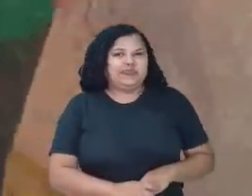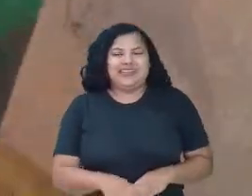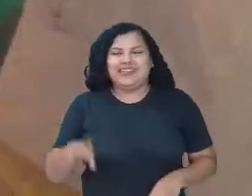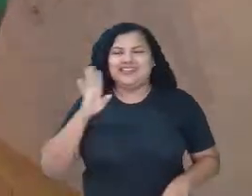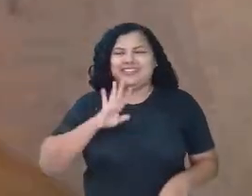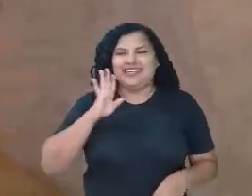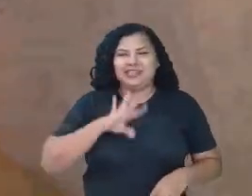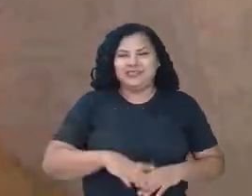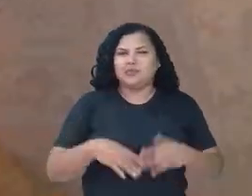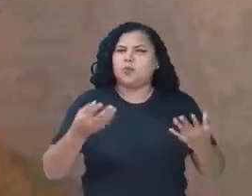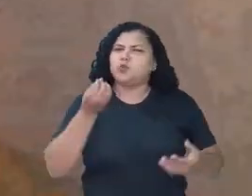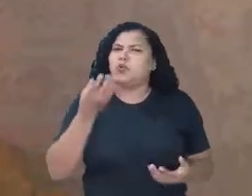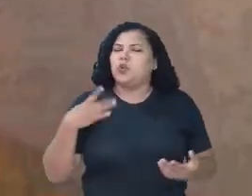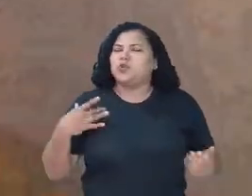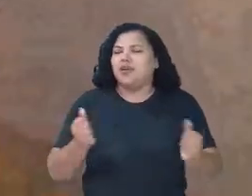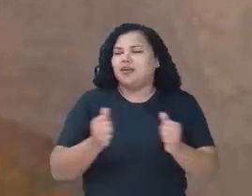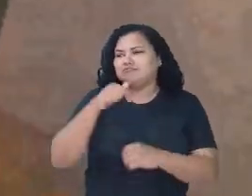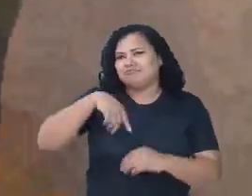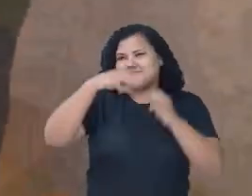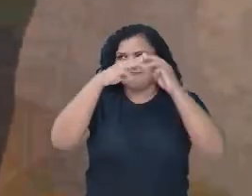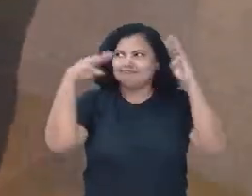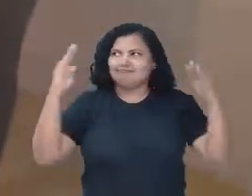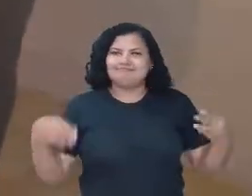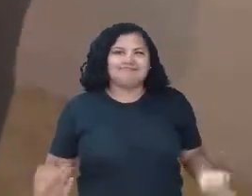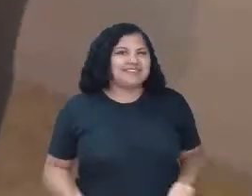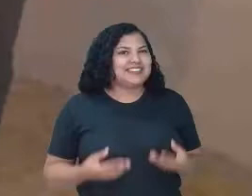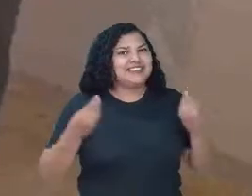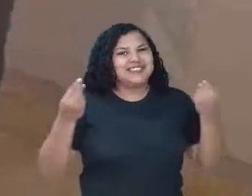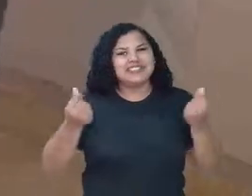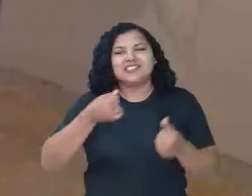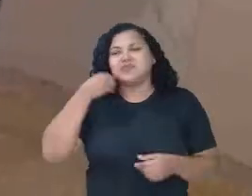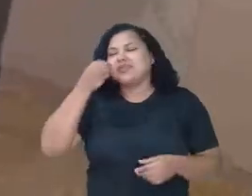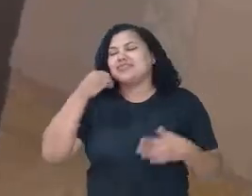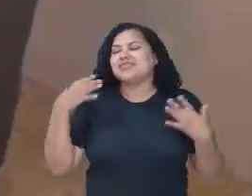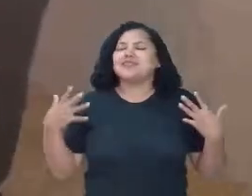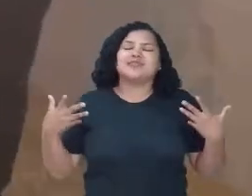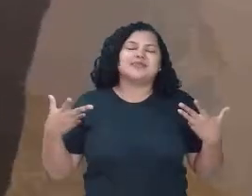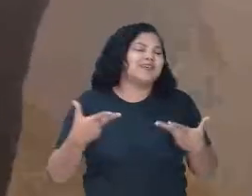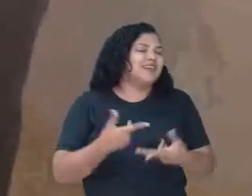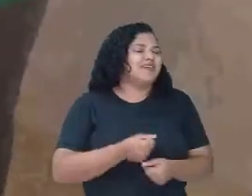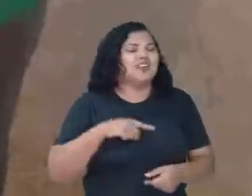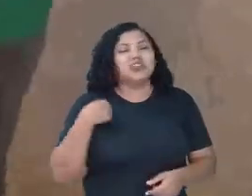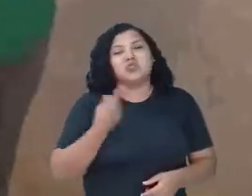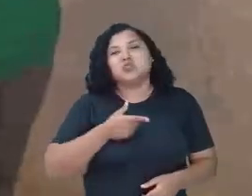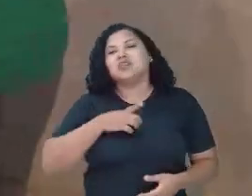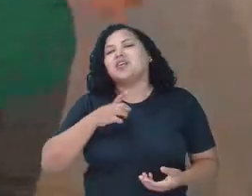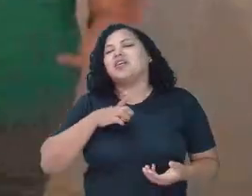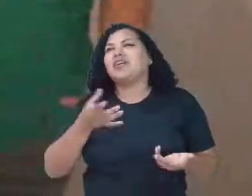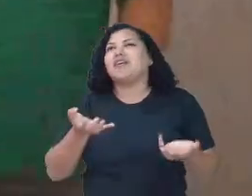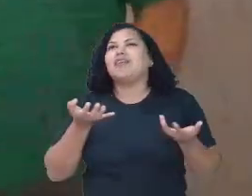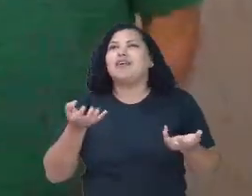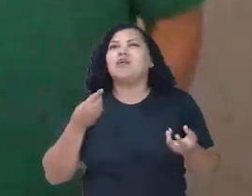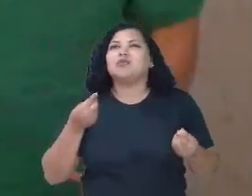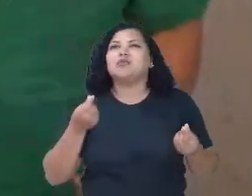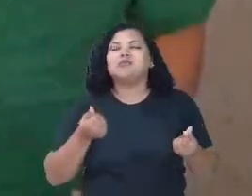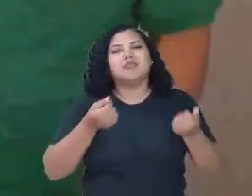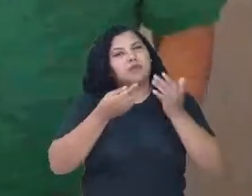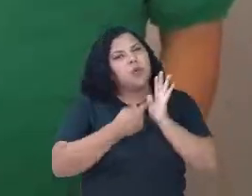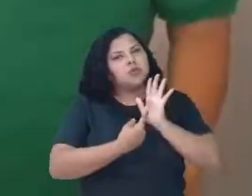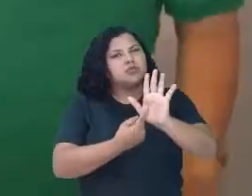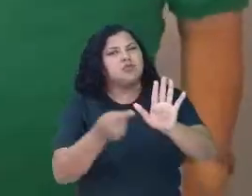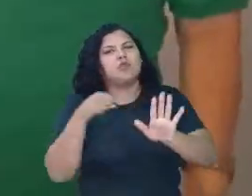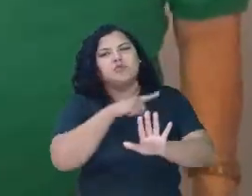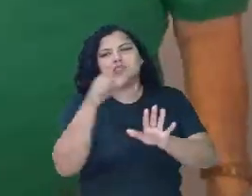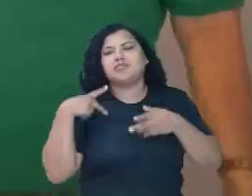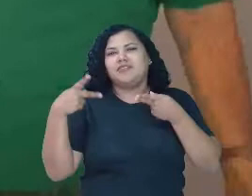legal. E é muito bom estar no museu. Amando, né? amando. É uma experiência incrível que a gente quer passar para vocês nessa visita. E